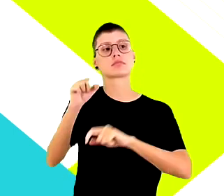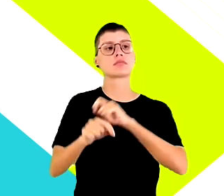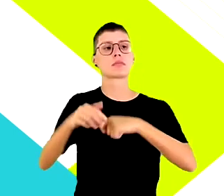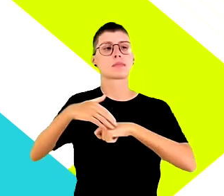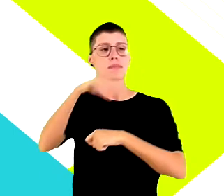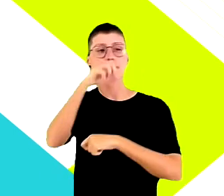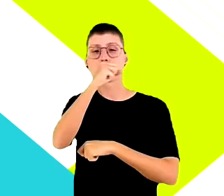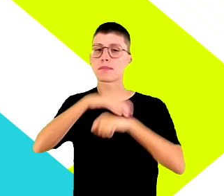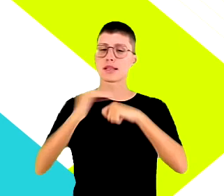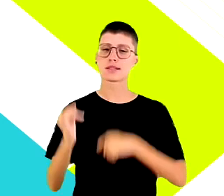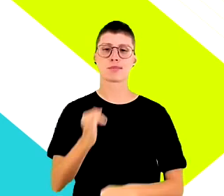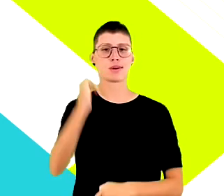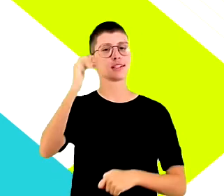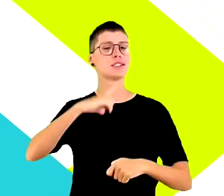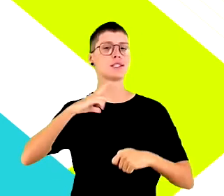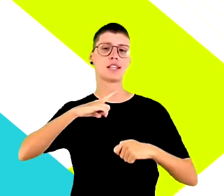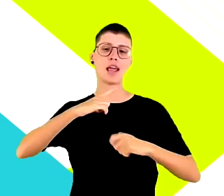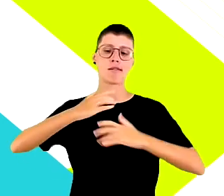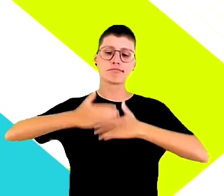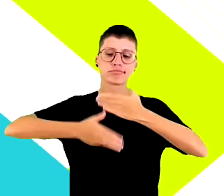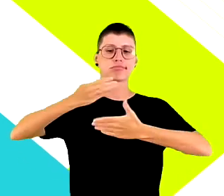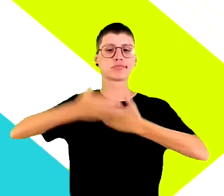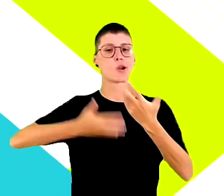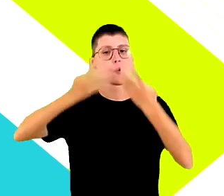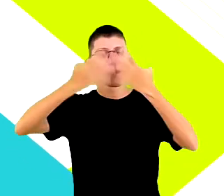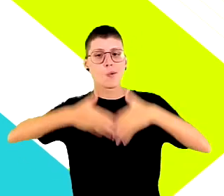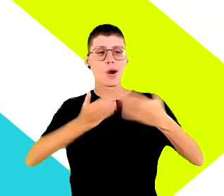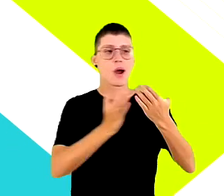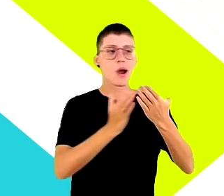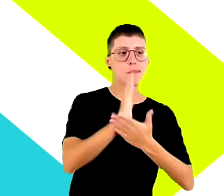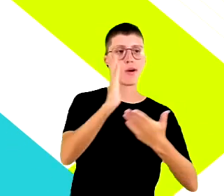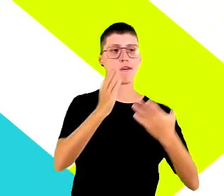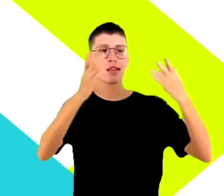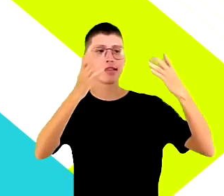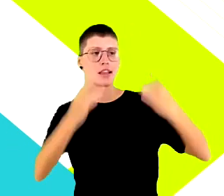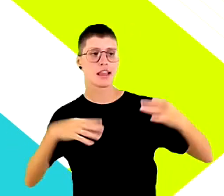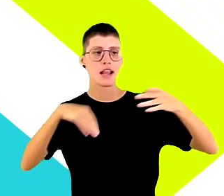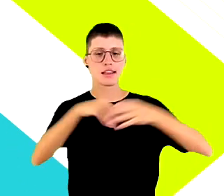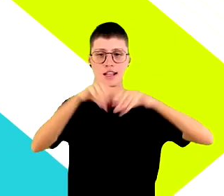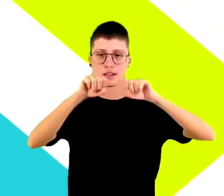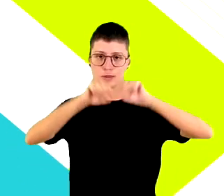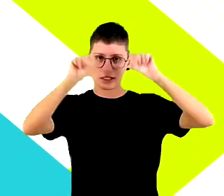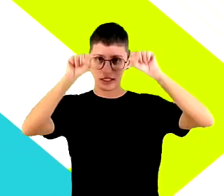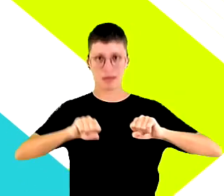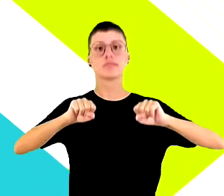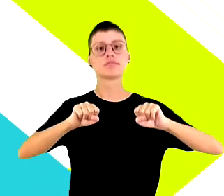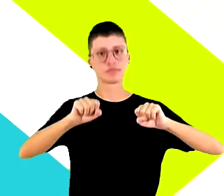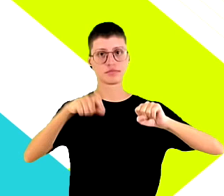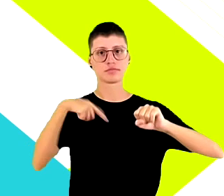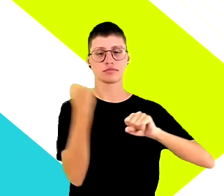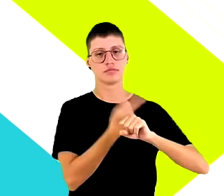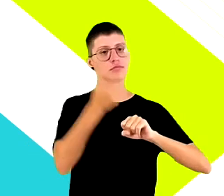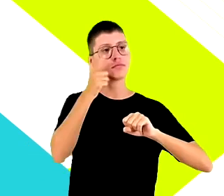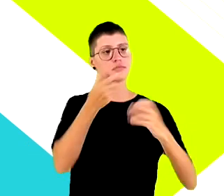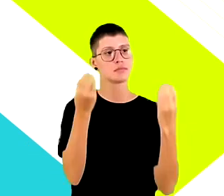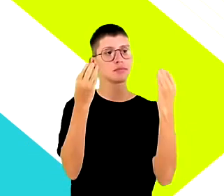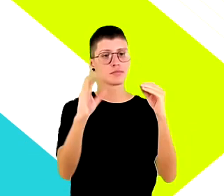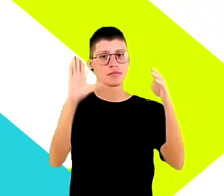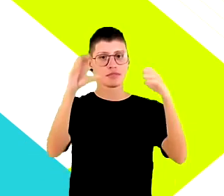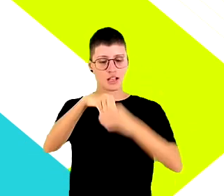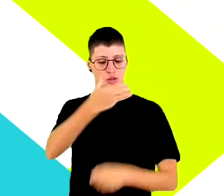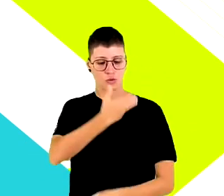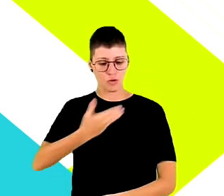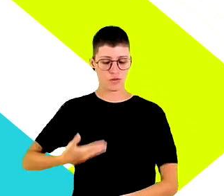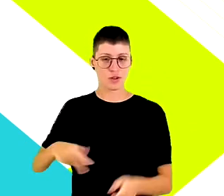tem todo o workflow, né, aprovação de crédito sendo feita no sistema, né? Então você coloca aí governança dentro do processo de